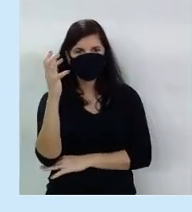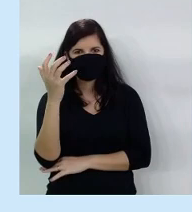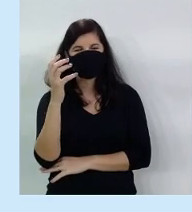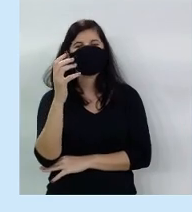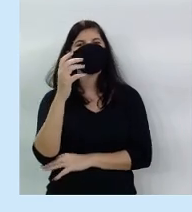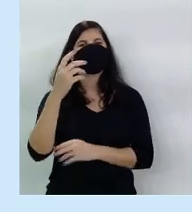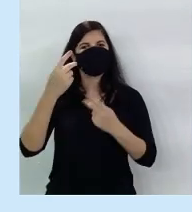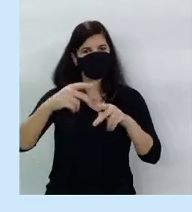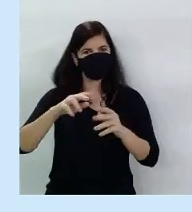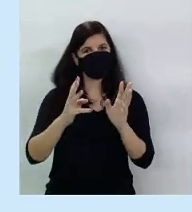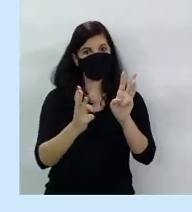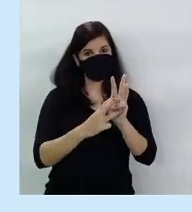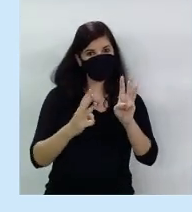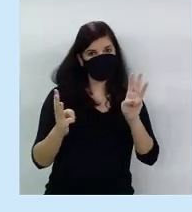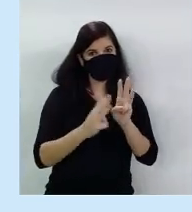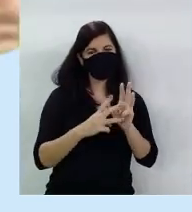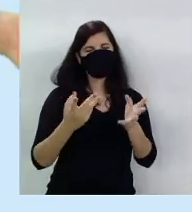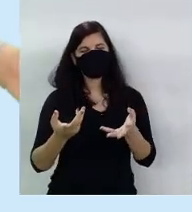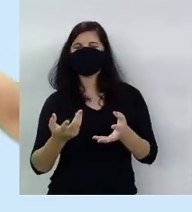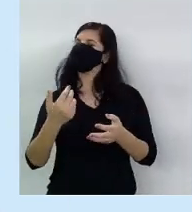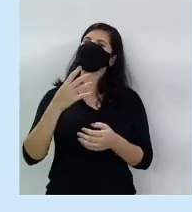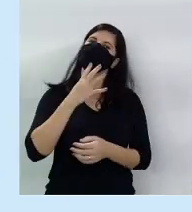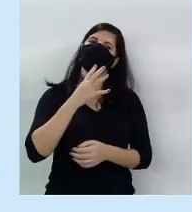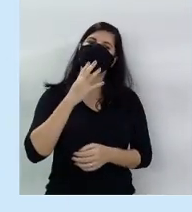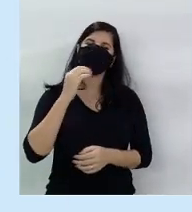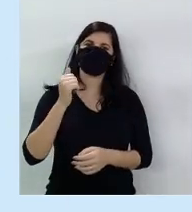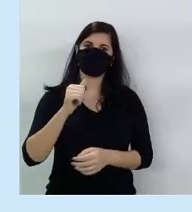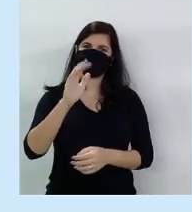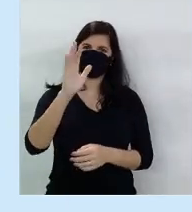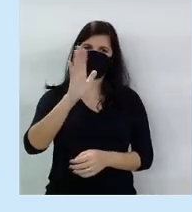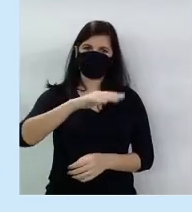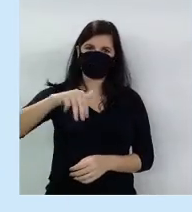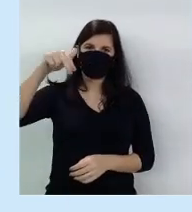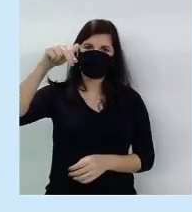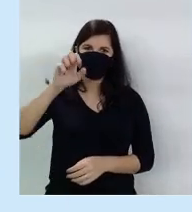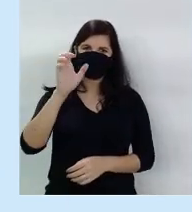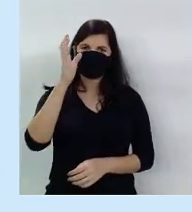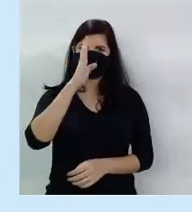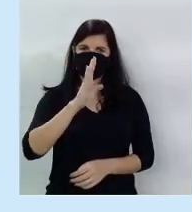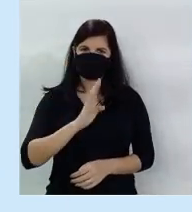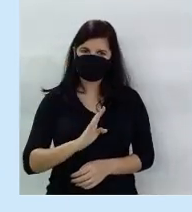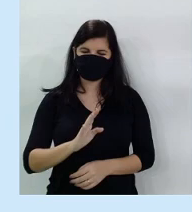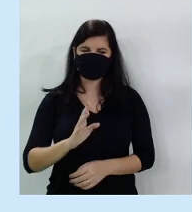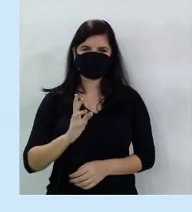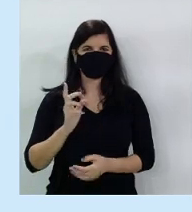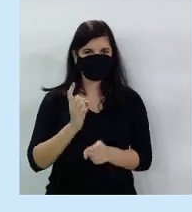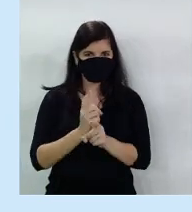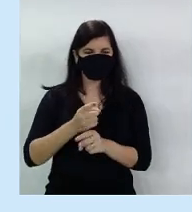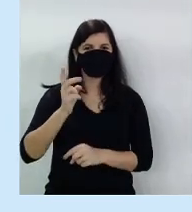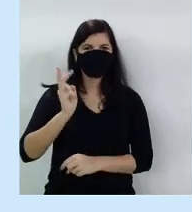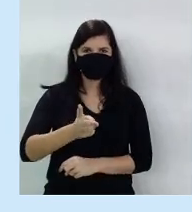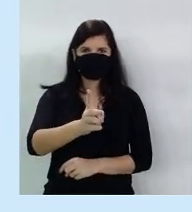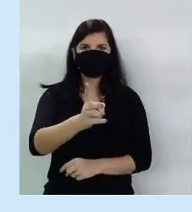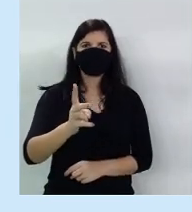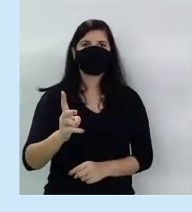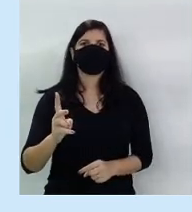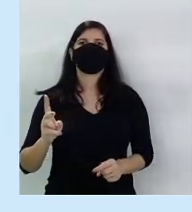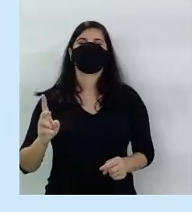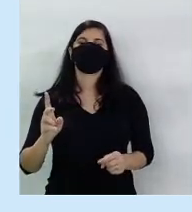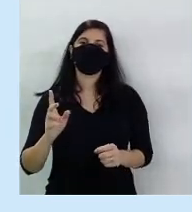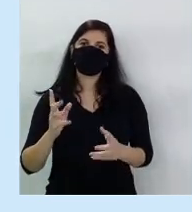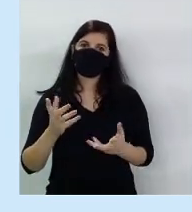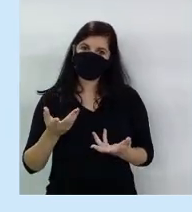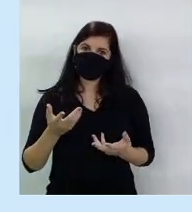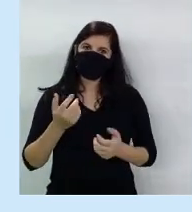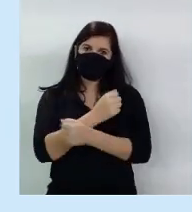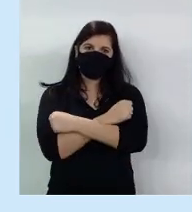tradição de caráter indígena, muito conhecida aqui no Nordeste brasileiro e muito presente em nossas terras. Então,